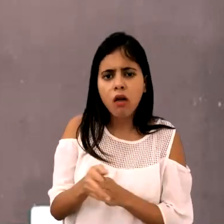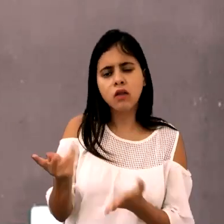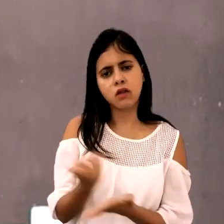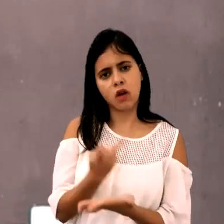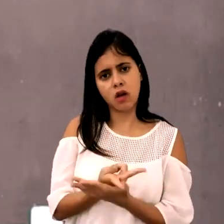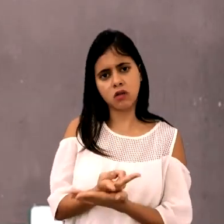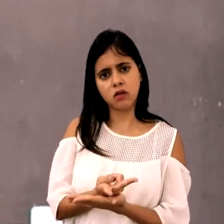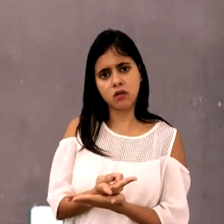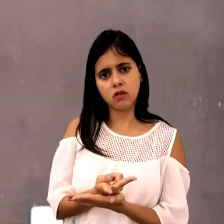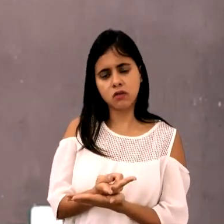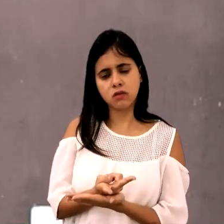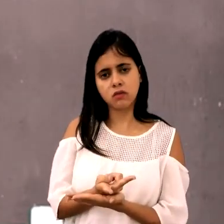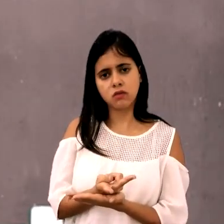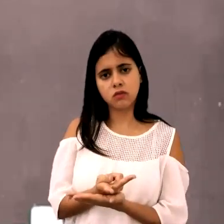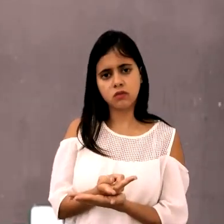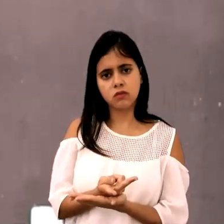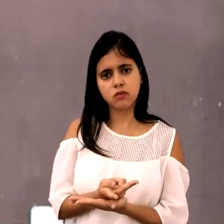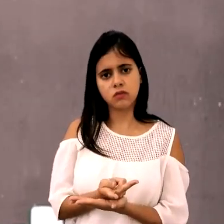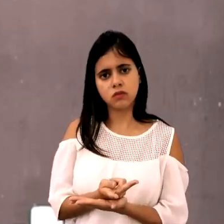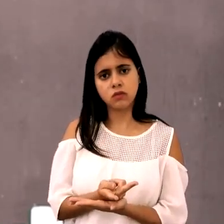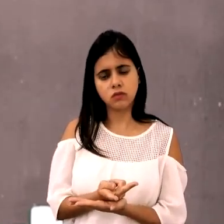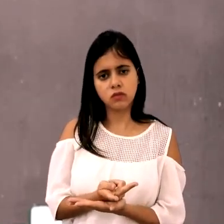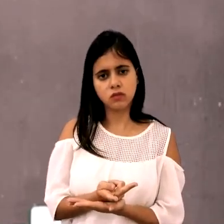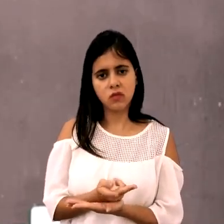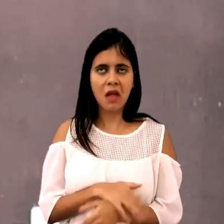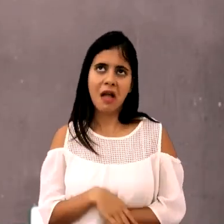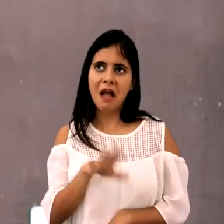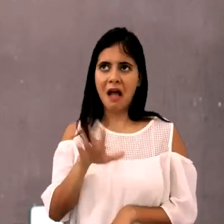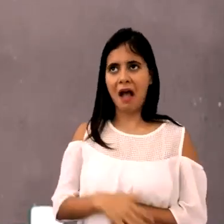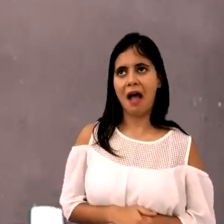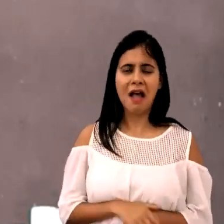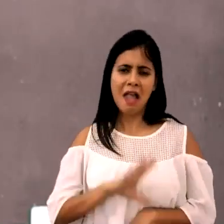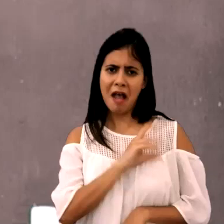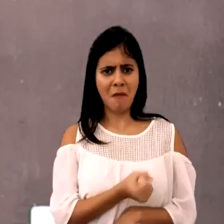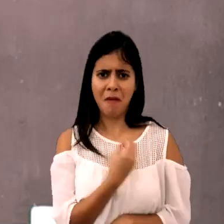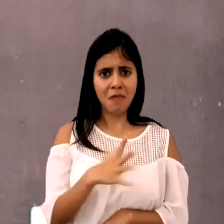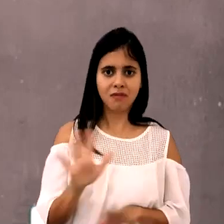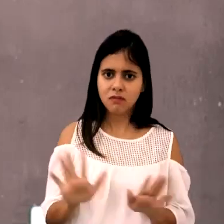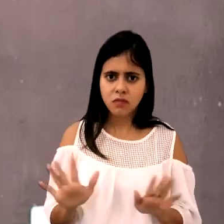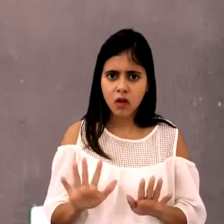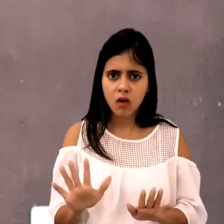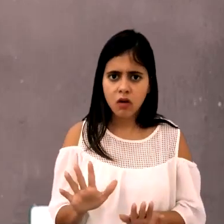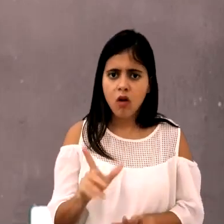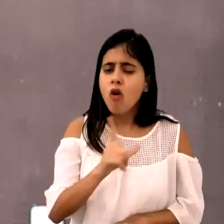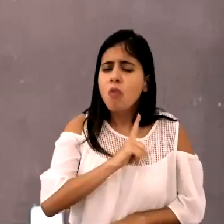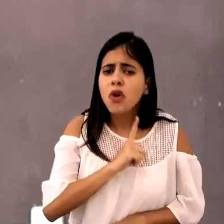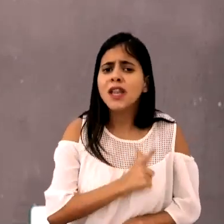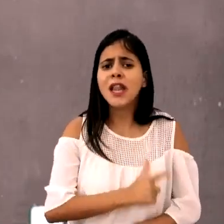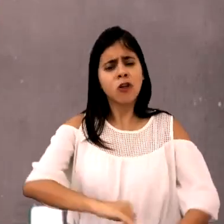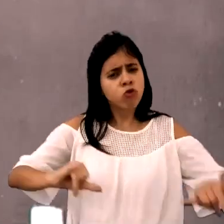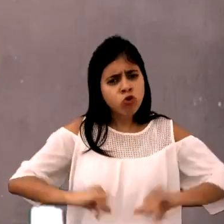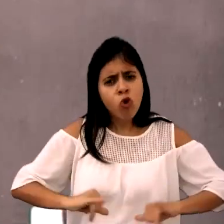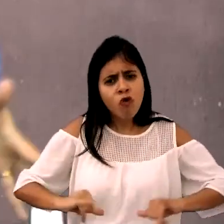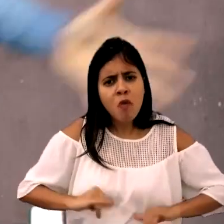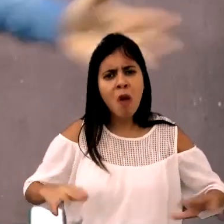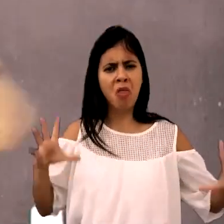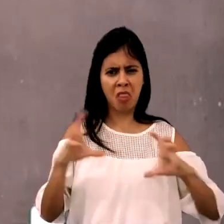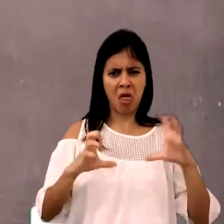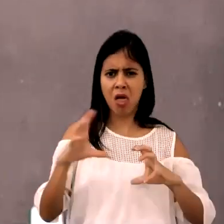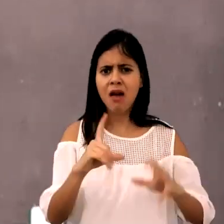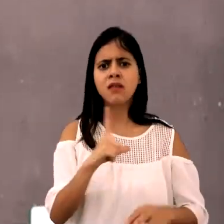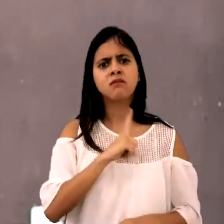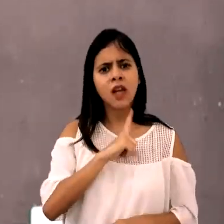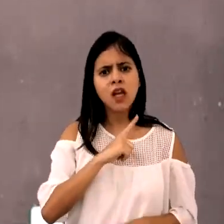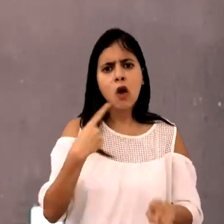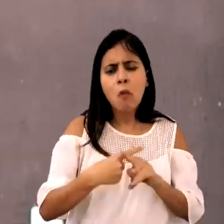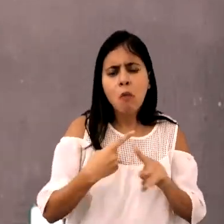Porque senão eu vou começar a abrir a boca e dizer. Então não vem com conversa, não, mas é uma maravilha. É não, tem dor e sofrimento, tem problema, tem briga, tem